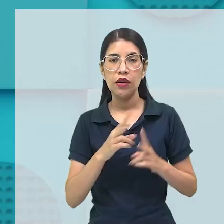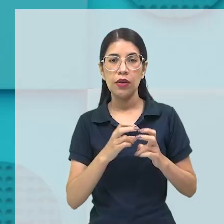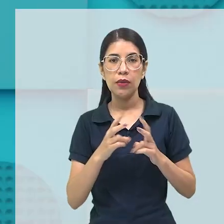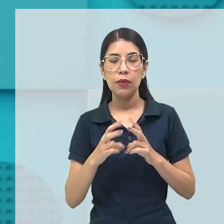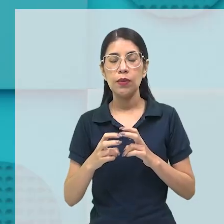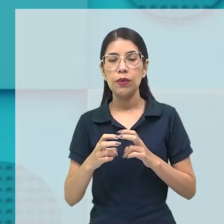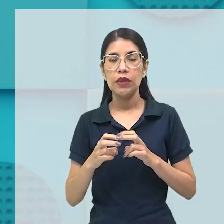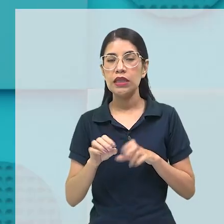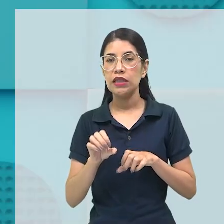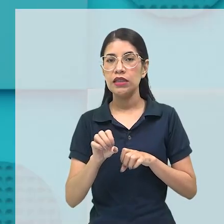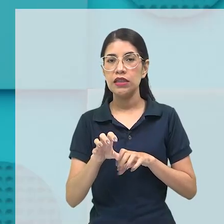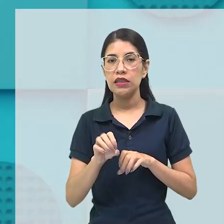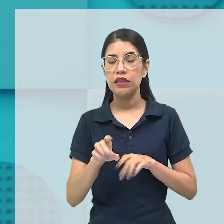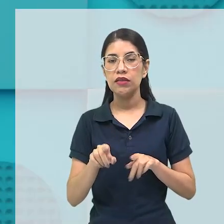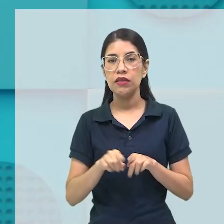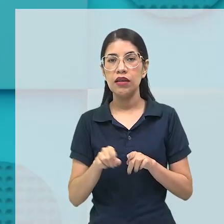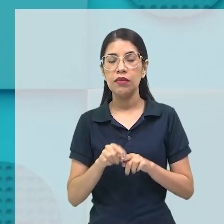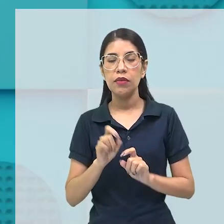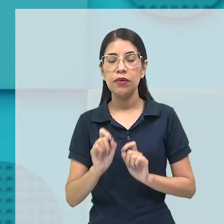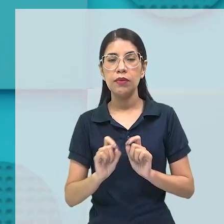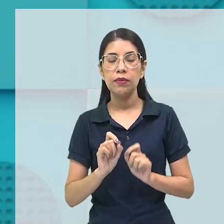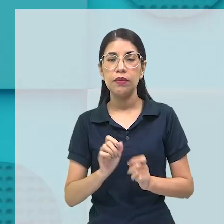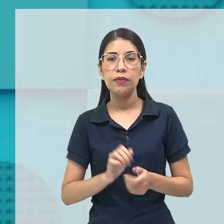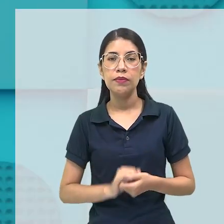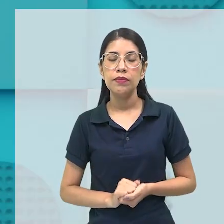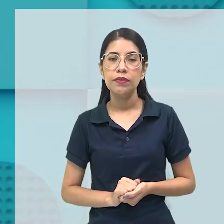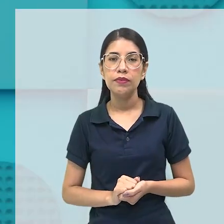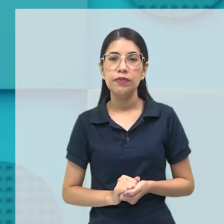questão de você